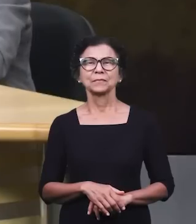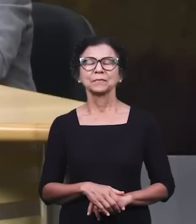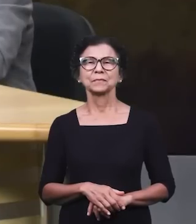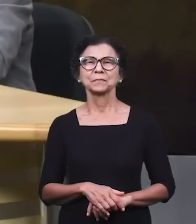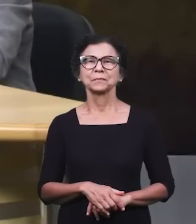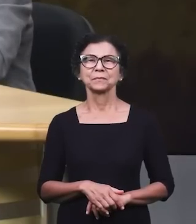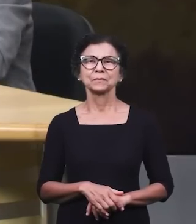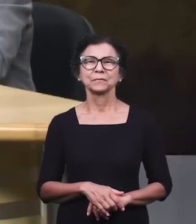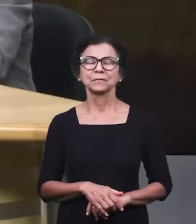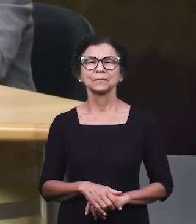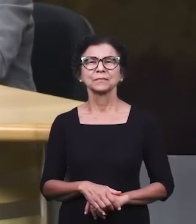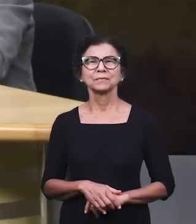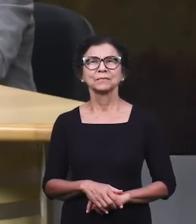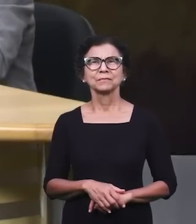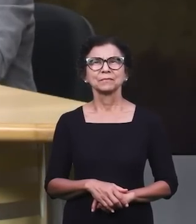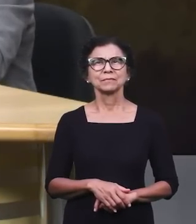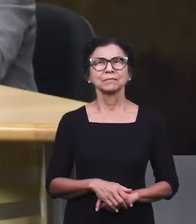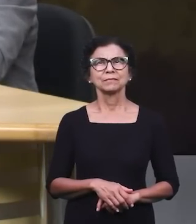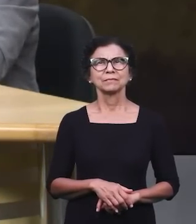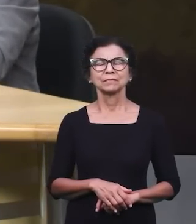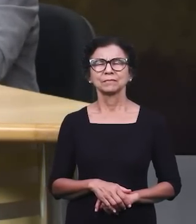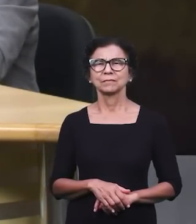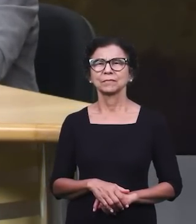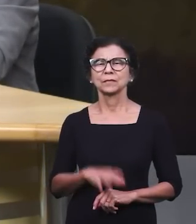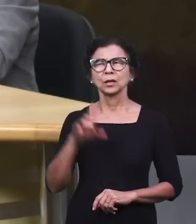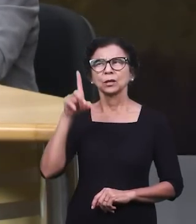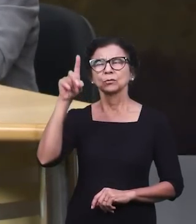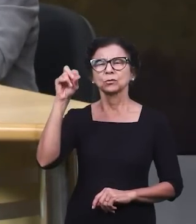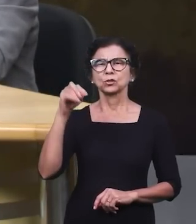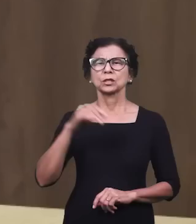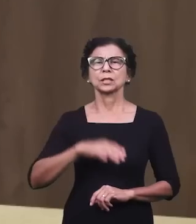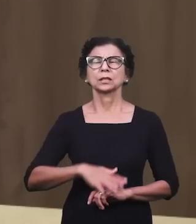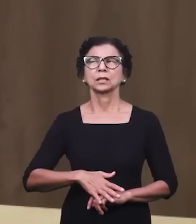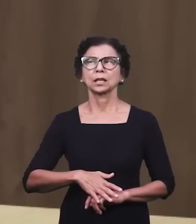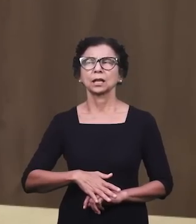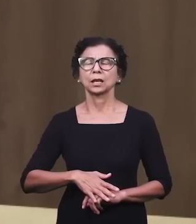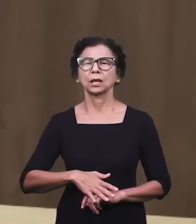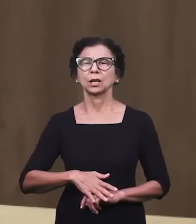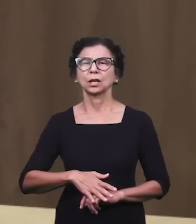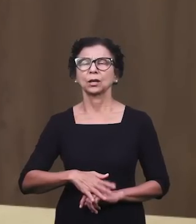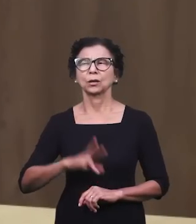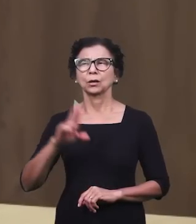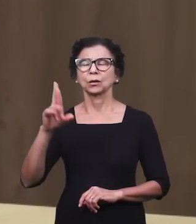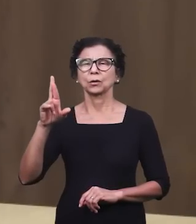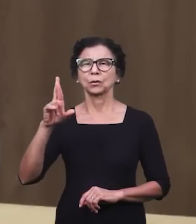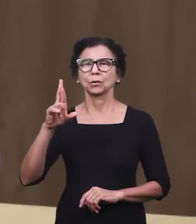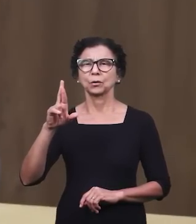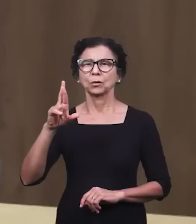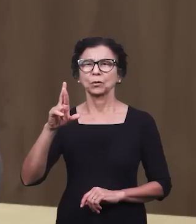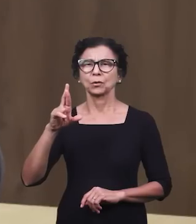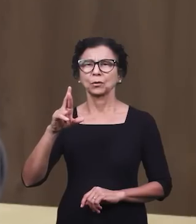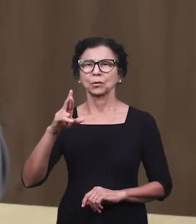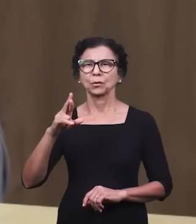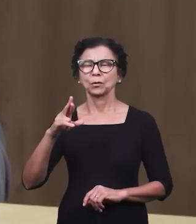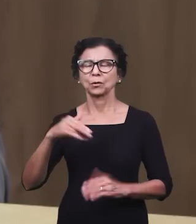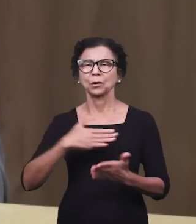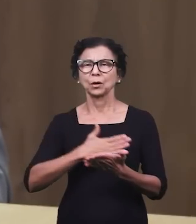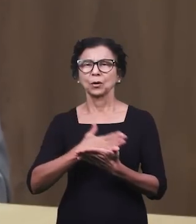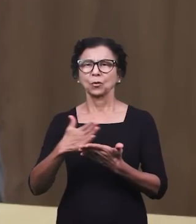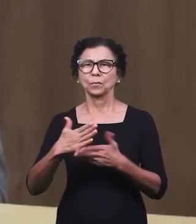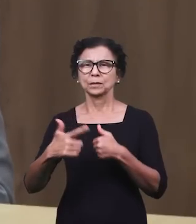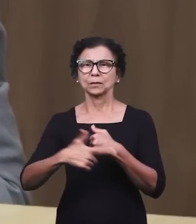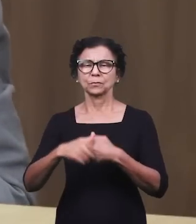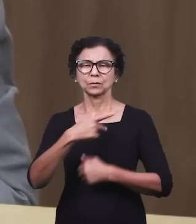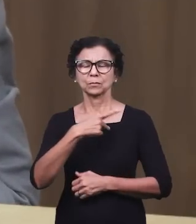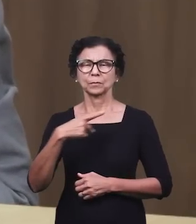e que éramos 3 pastores que foram ordenados naquele dia, e o pastor que veio para nos receber